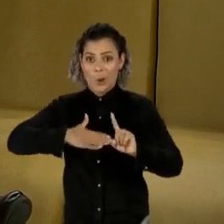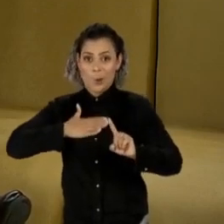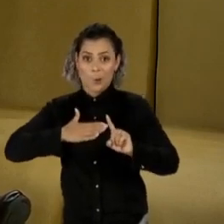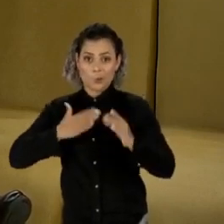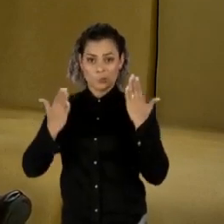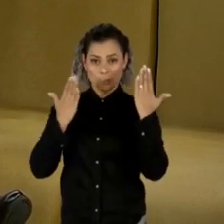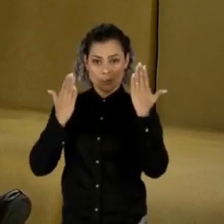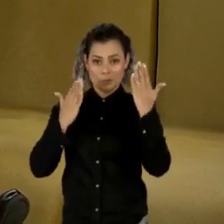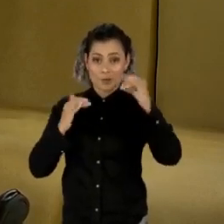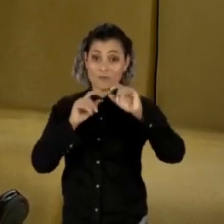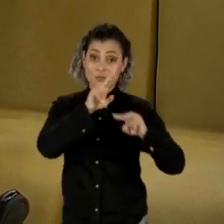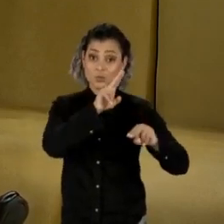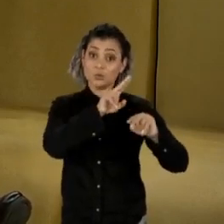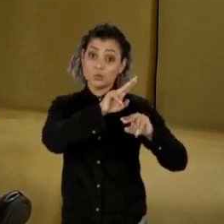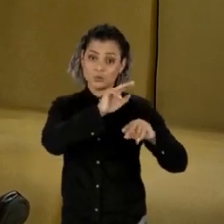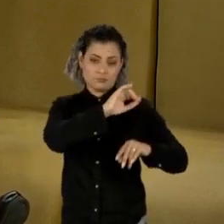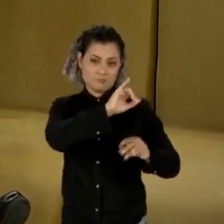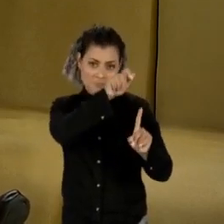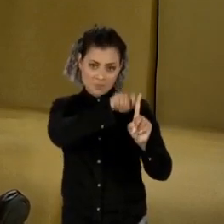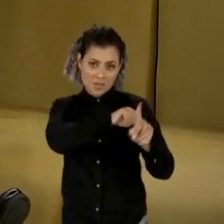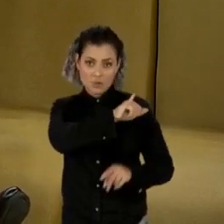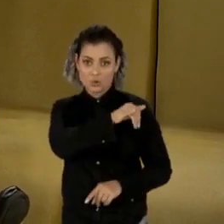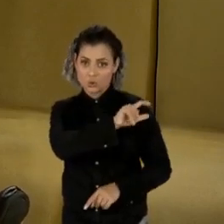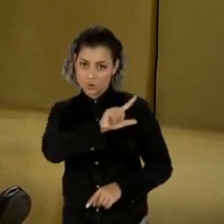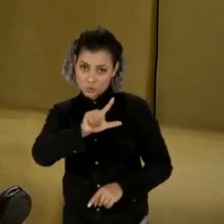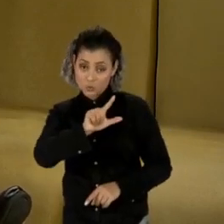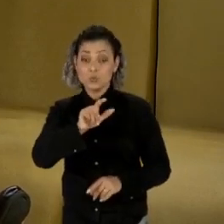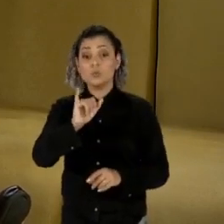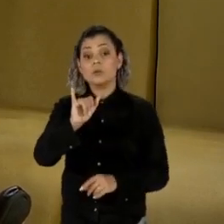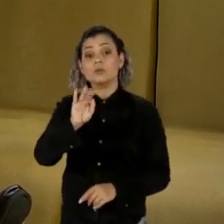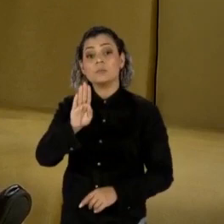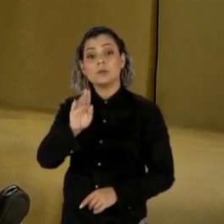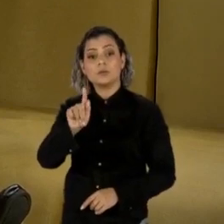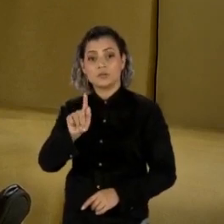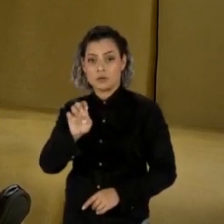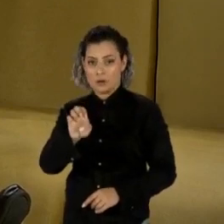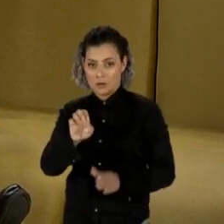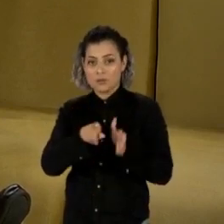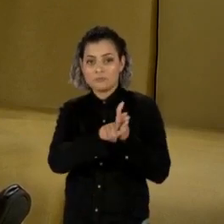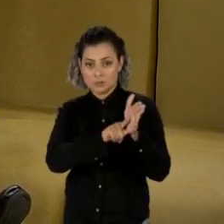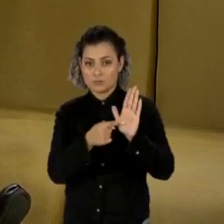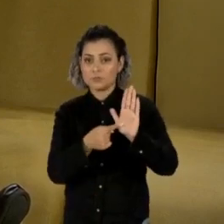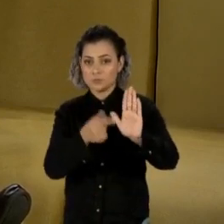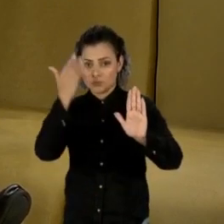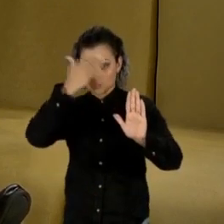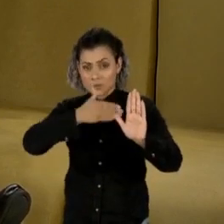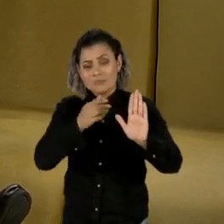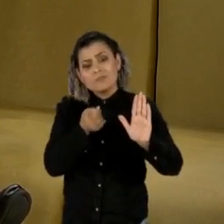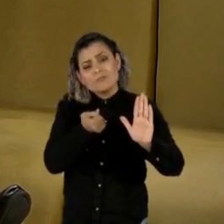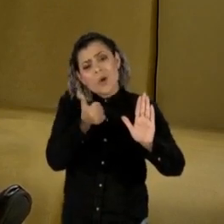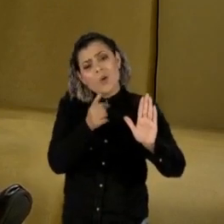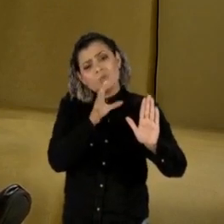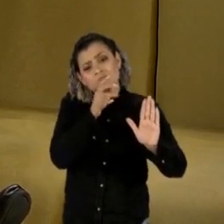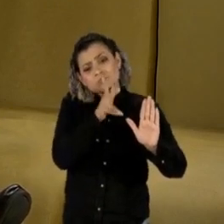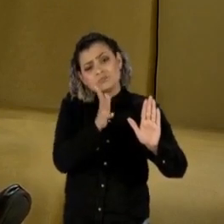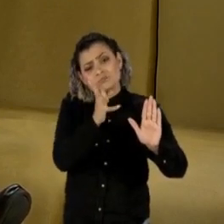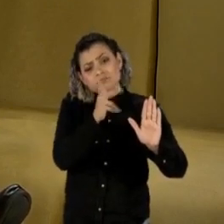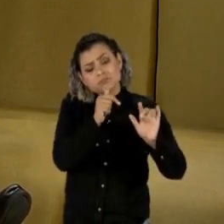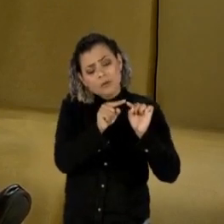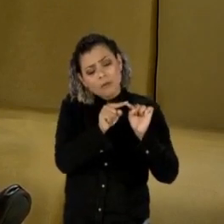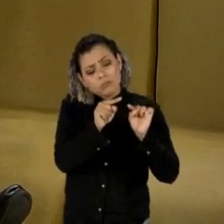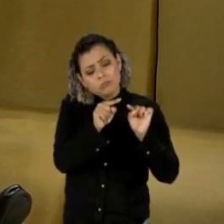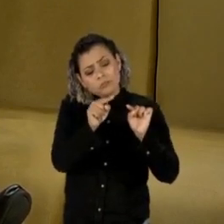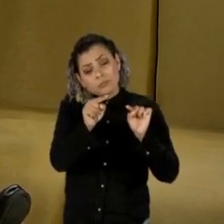foram divulgados agora pela manhã pelo ibge a lenta recuperação da indústria brasileira pode tirá la da